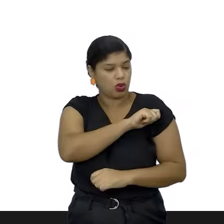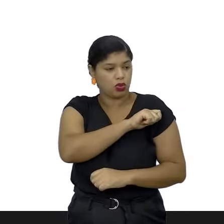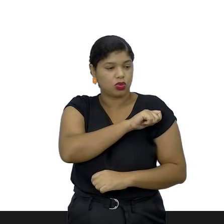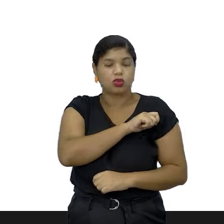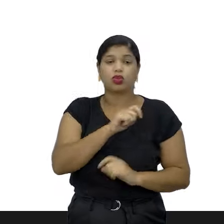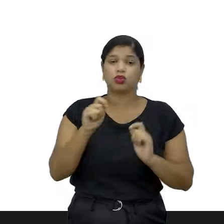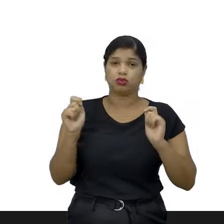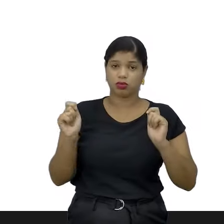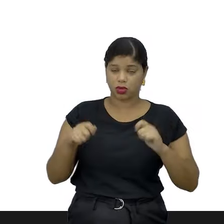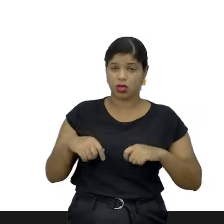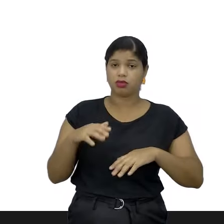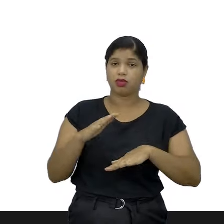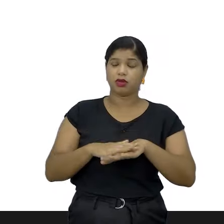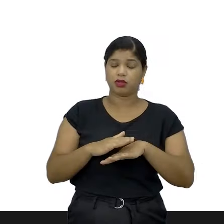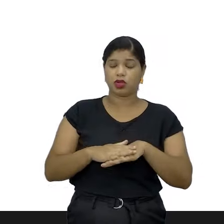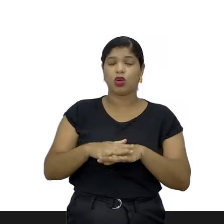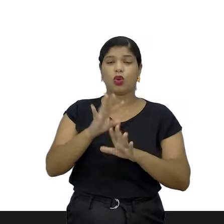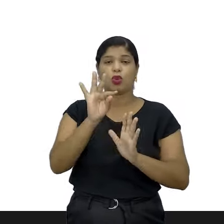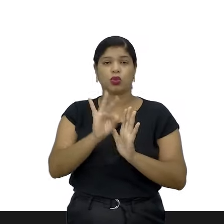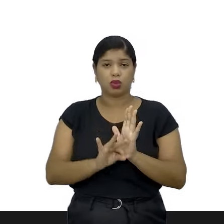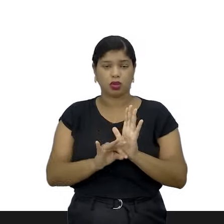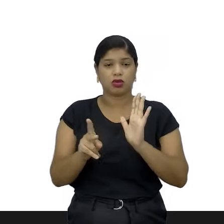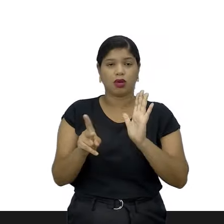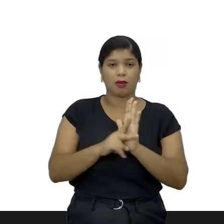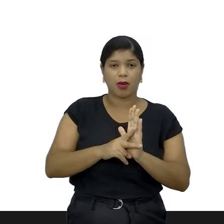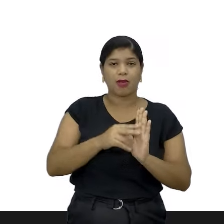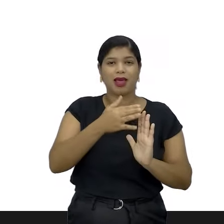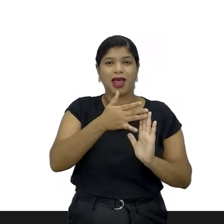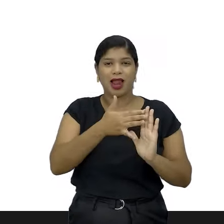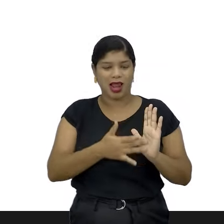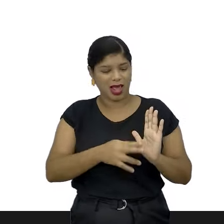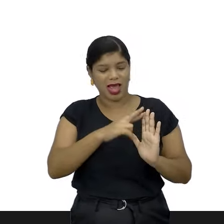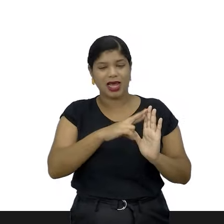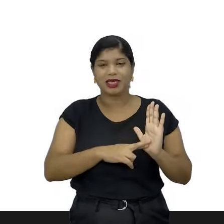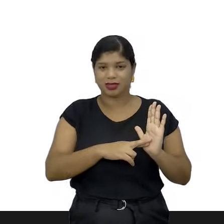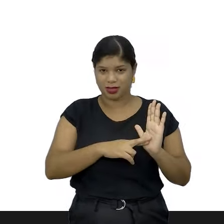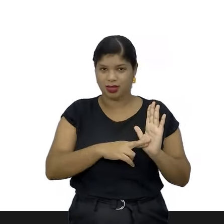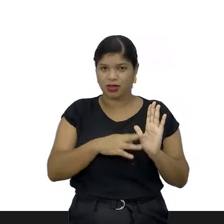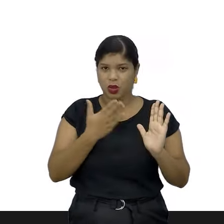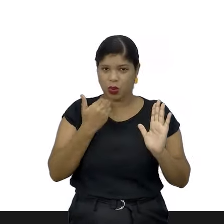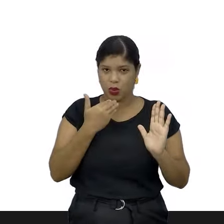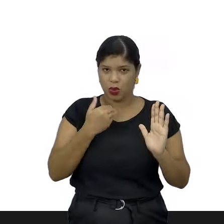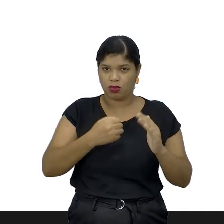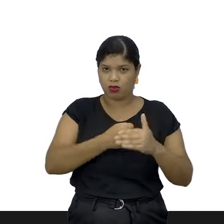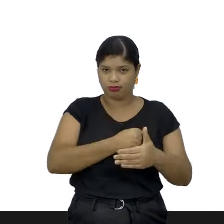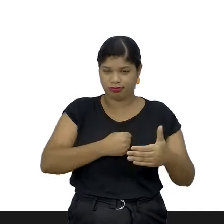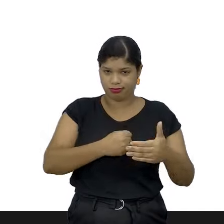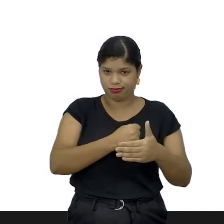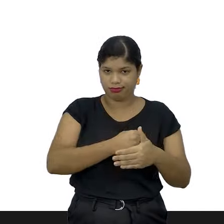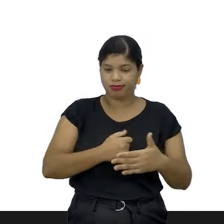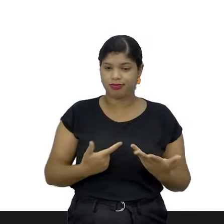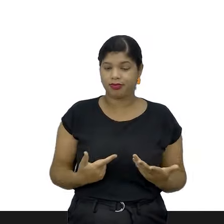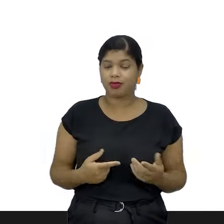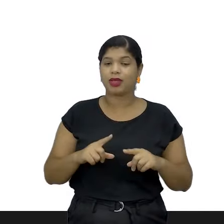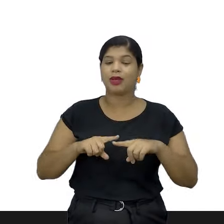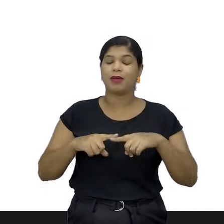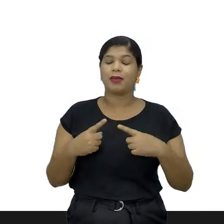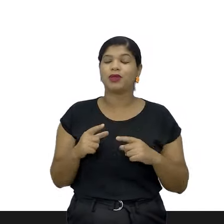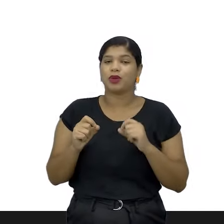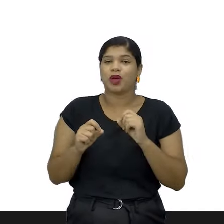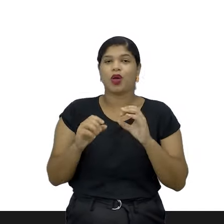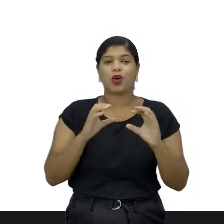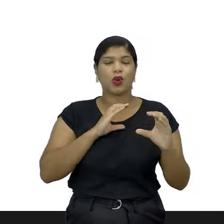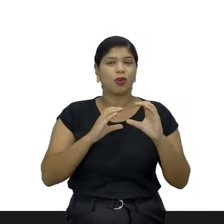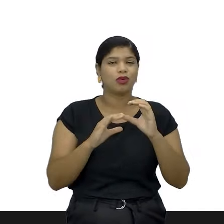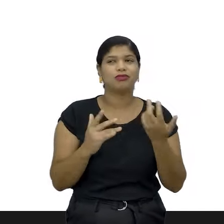puderam produzir o texto da receita que eles coletaram como familiar, considerando essa situação comunicativa,